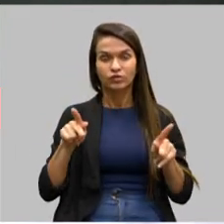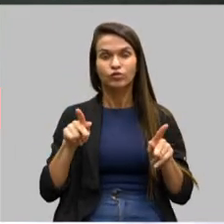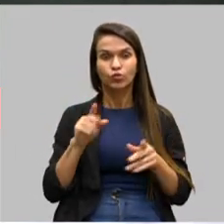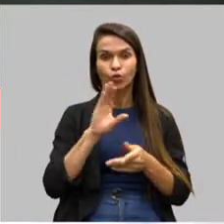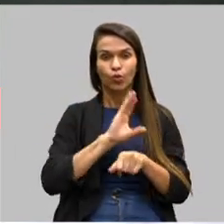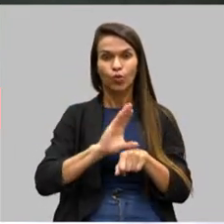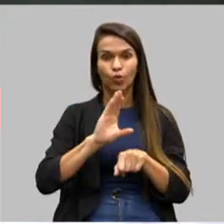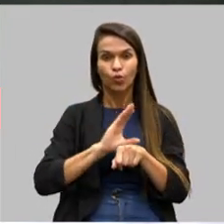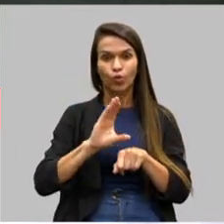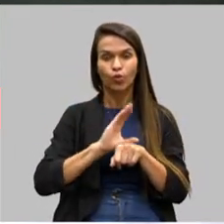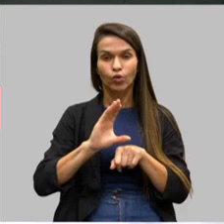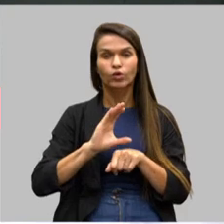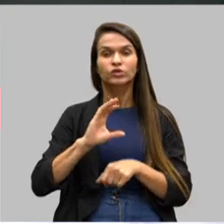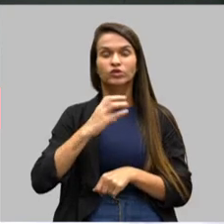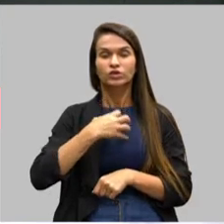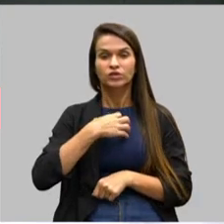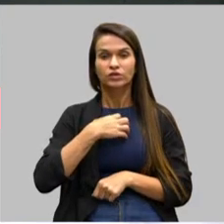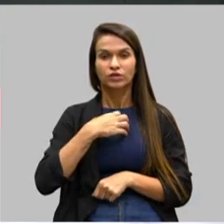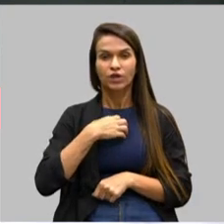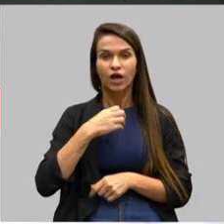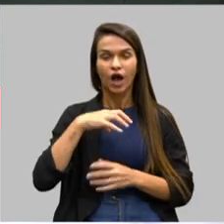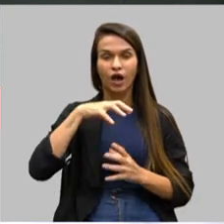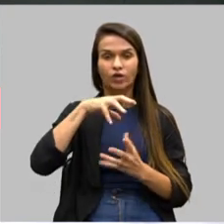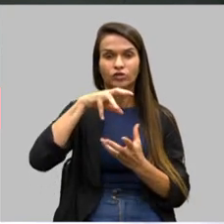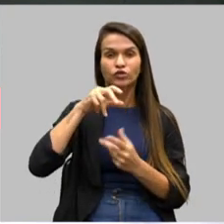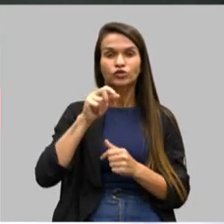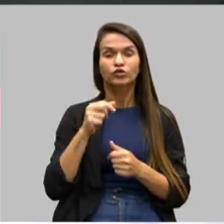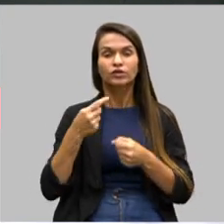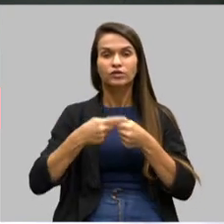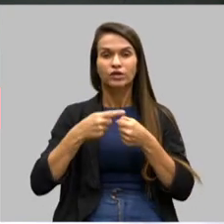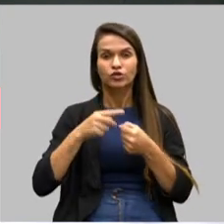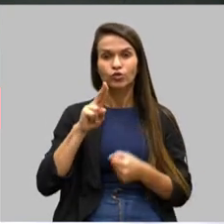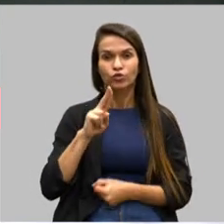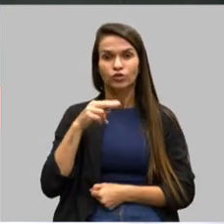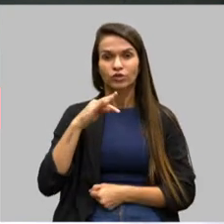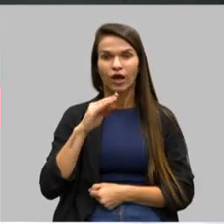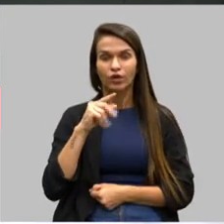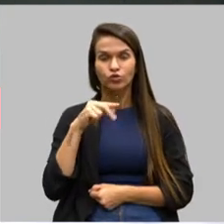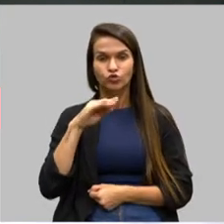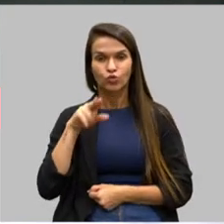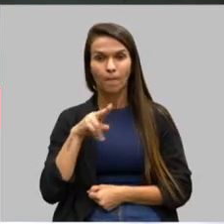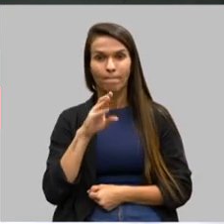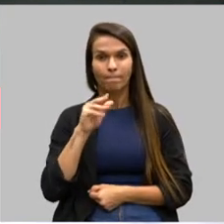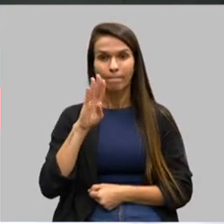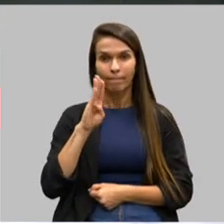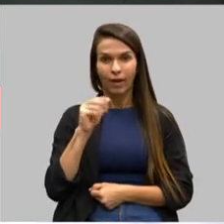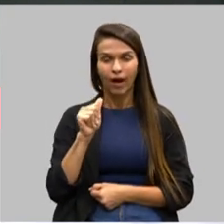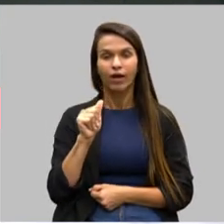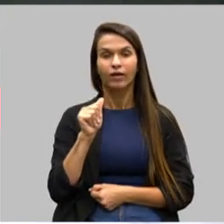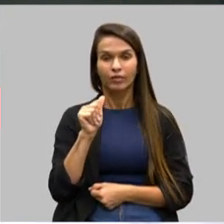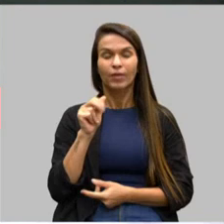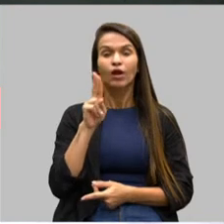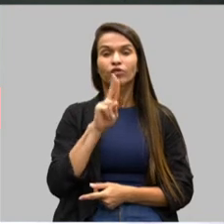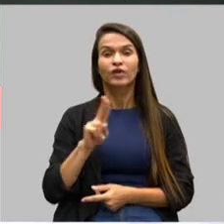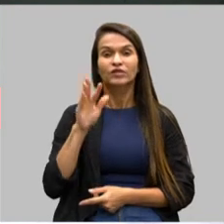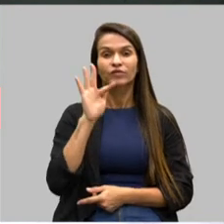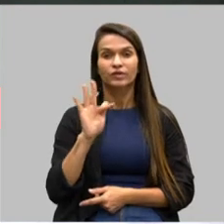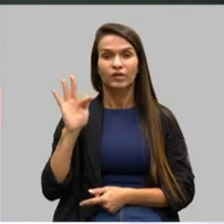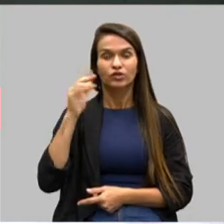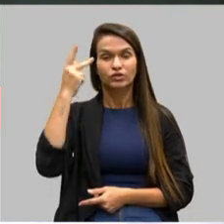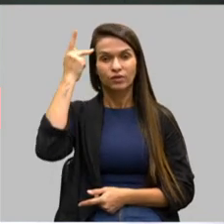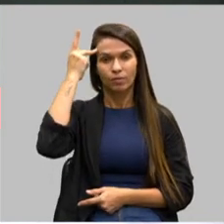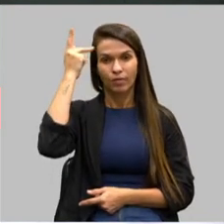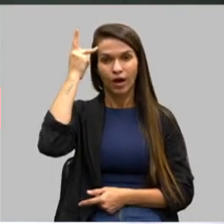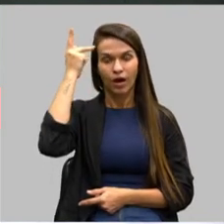curso de Ciências Atmosféricas da Universidade Federal de Itajubá, doutora em Meteorologia pela Universidade Federal, pela Universidade de São